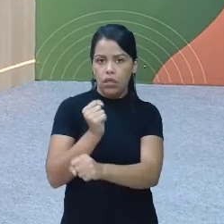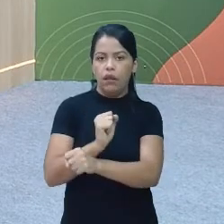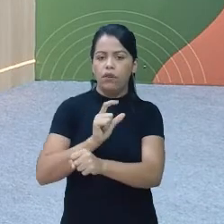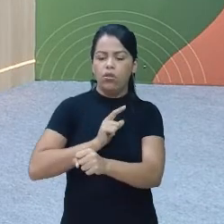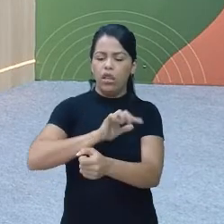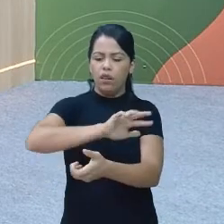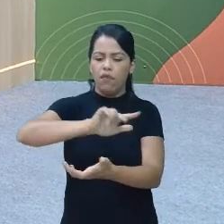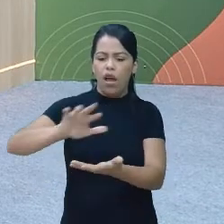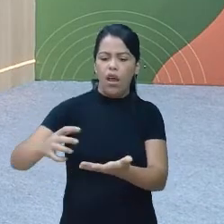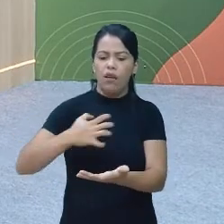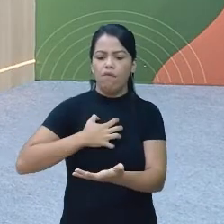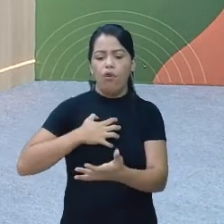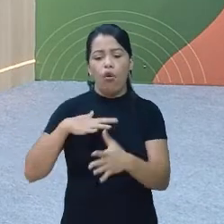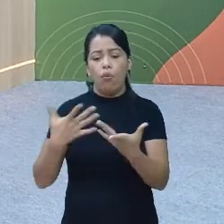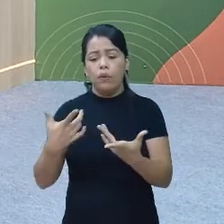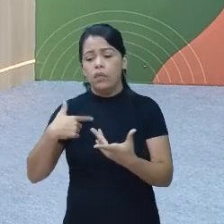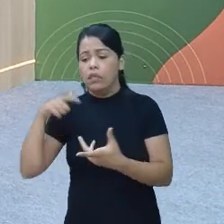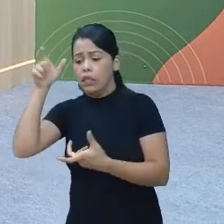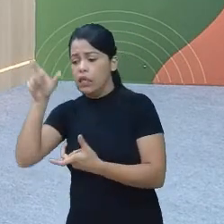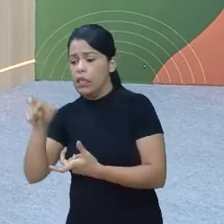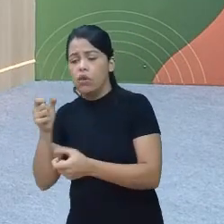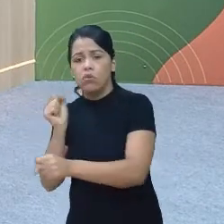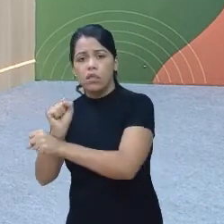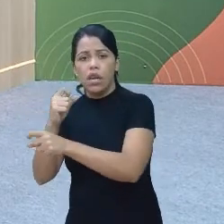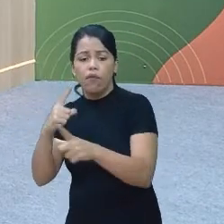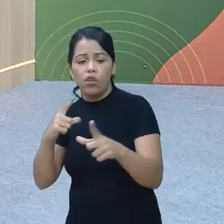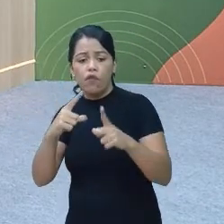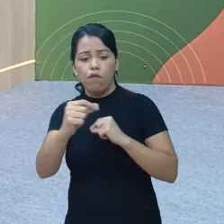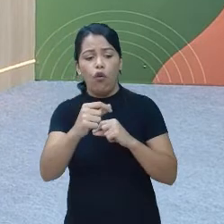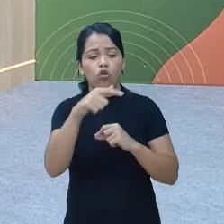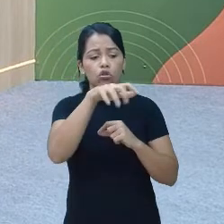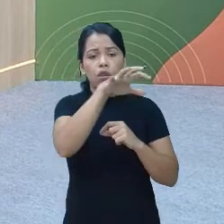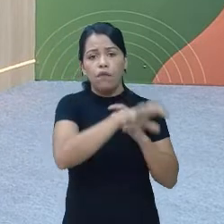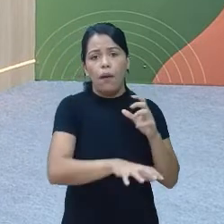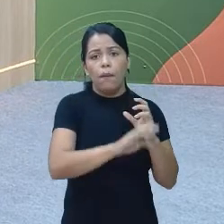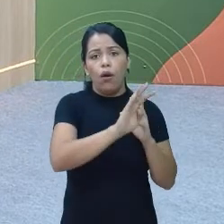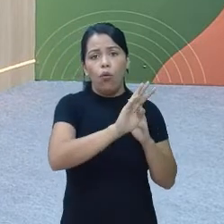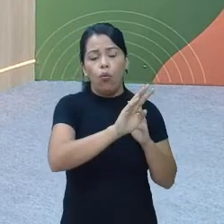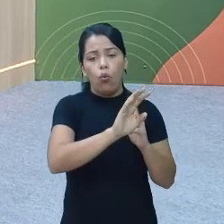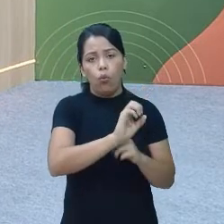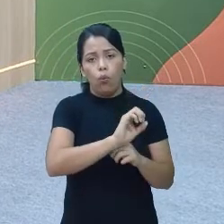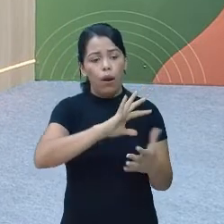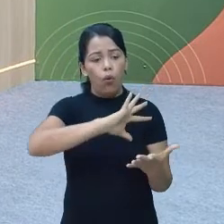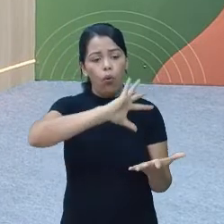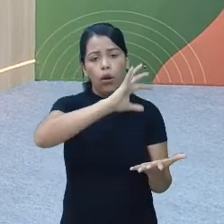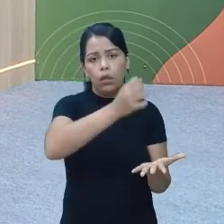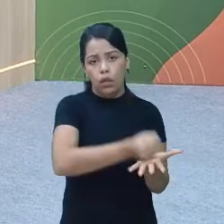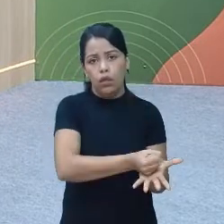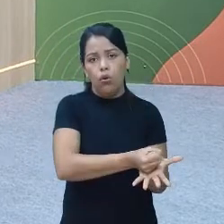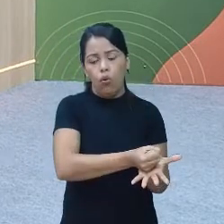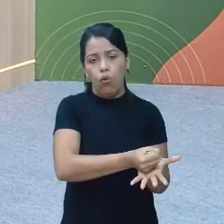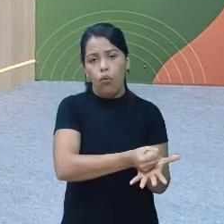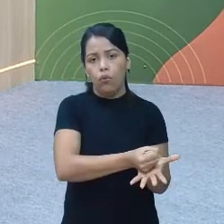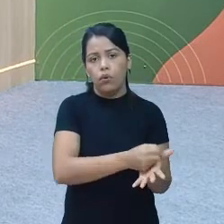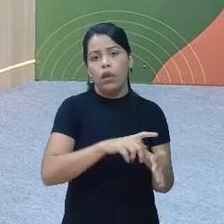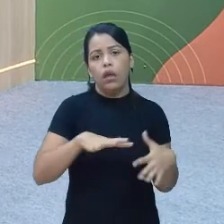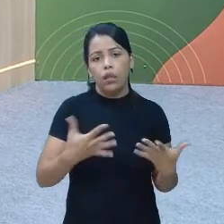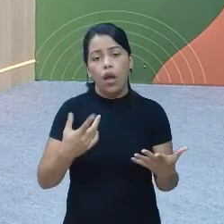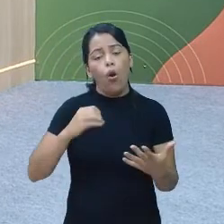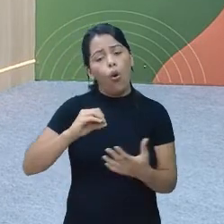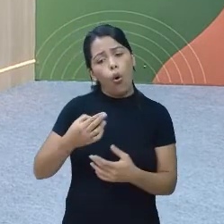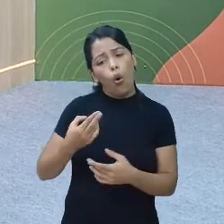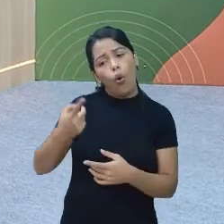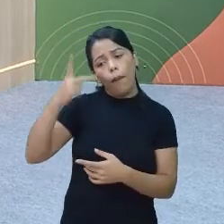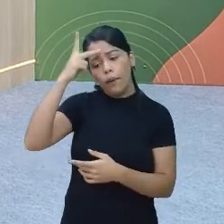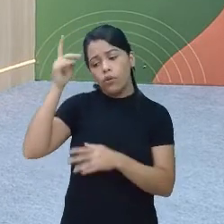não é? Seja o sujeito que vai fugir, que vai para o quilombo, mas também aqueles que estão resistindo cotidianamente pela cidade, que